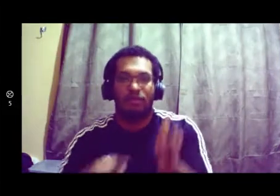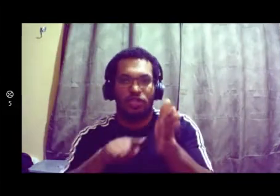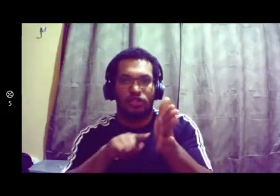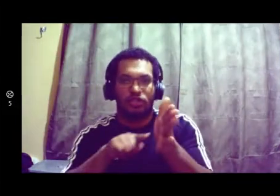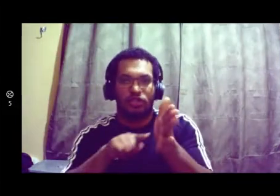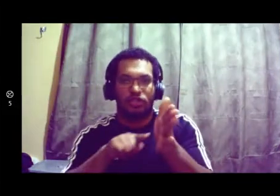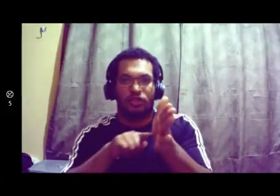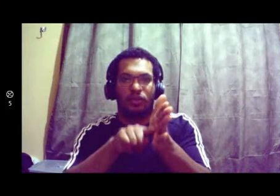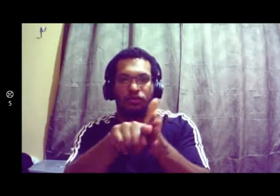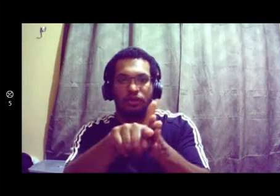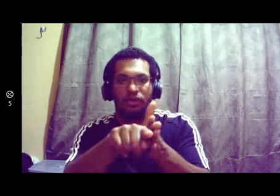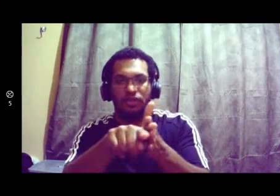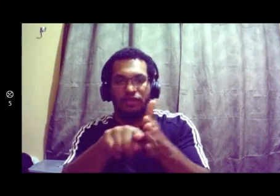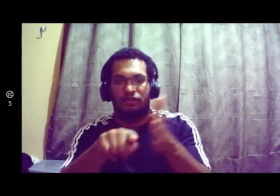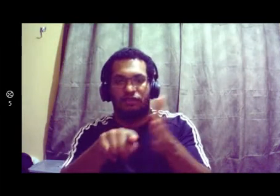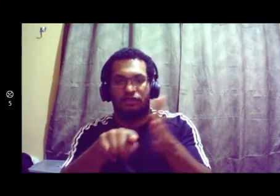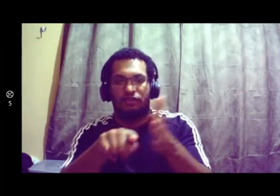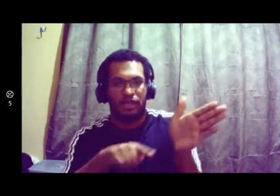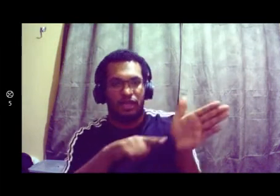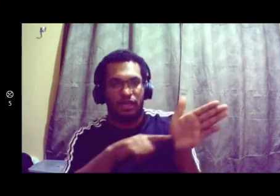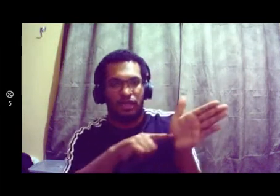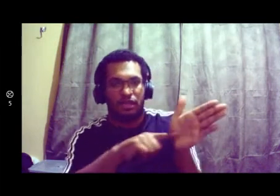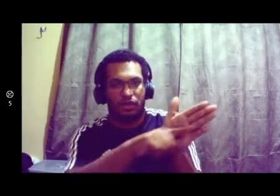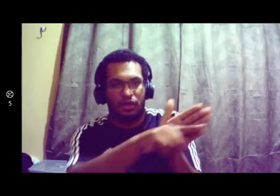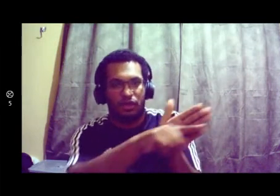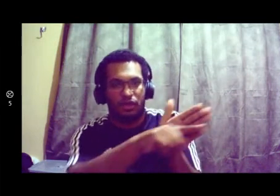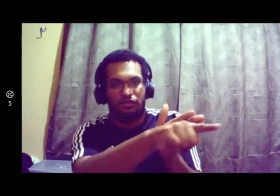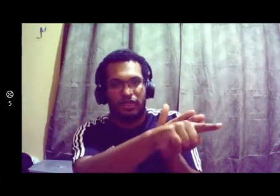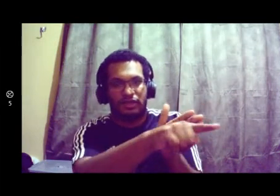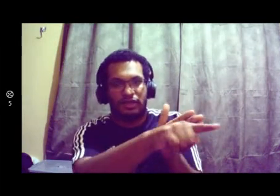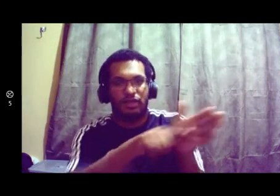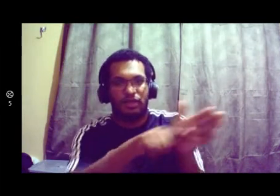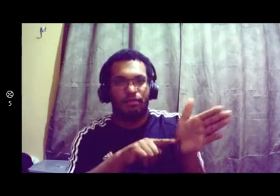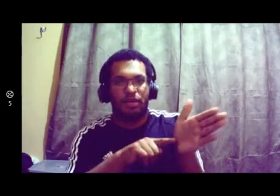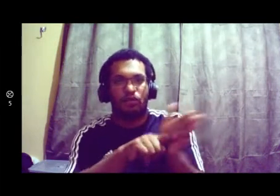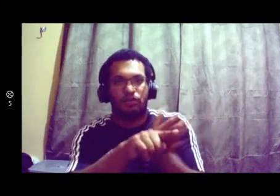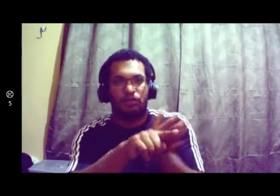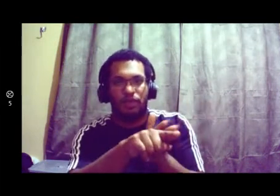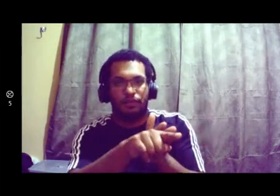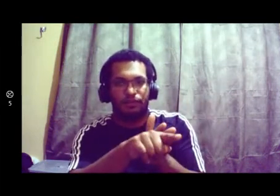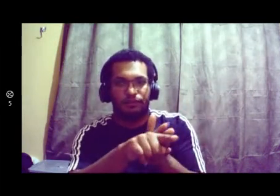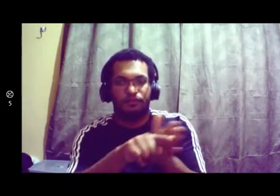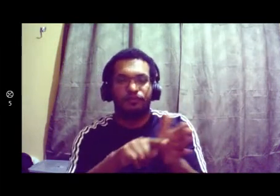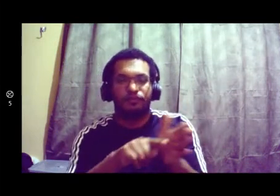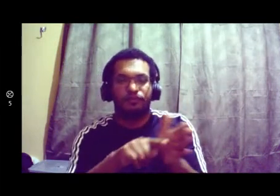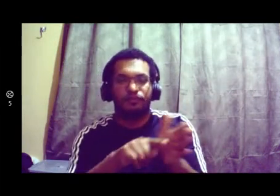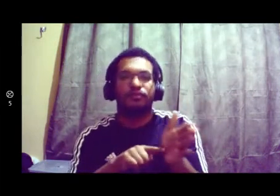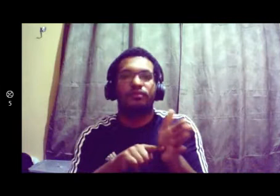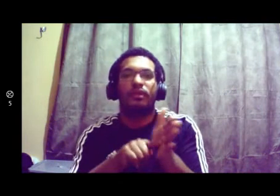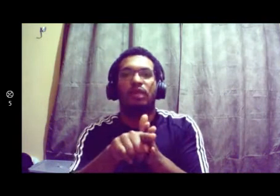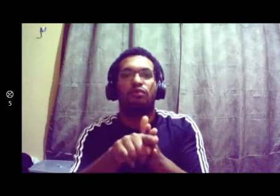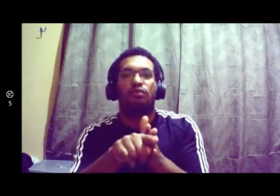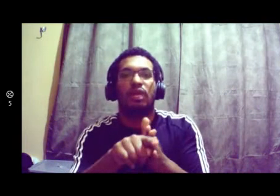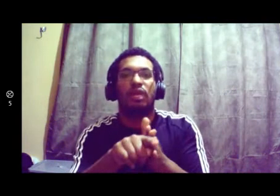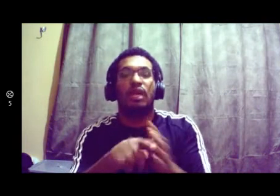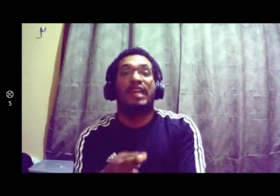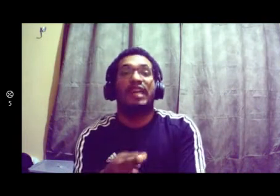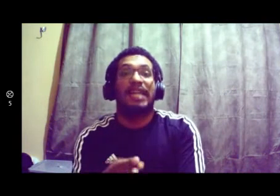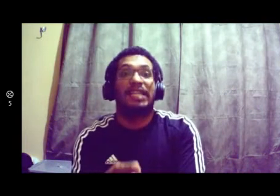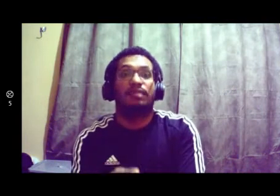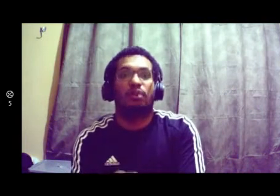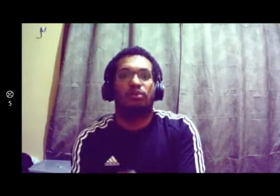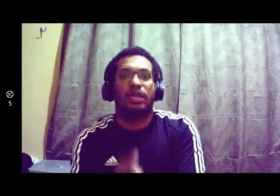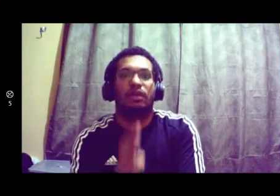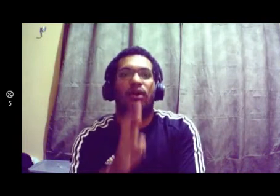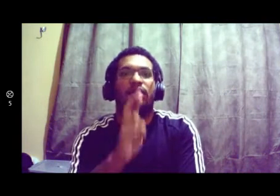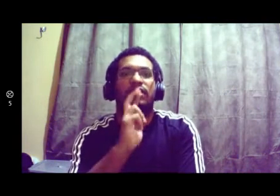pergunta, lembram disso? Pergunta que você faz assim, né? Então, faz assim, pergunta. Pergunta. Quando você fala,